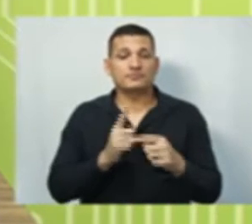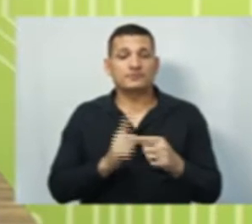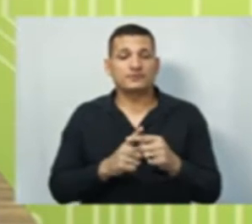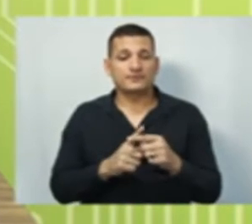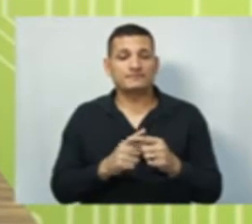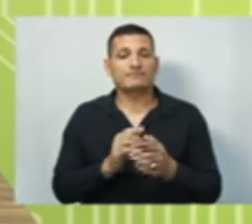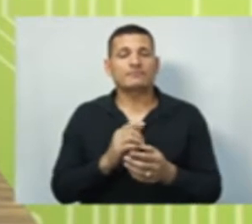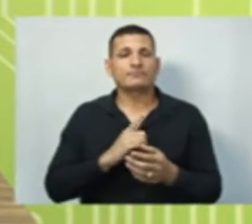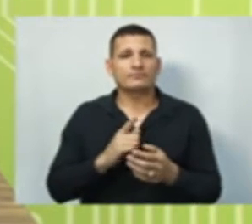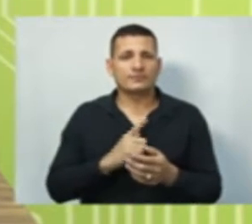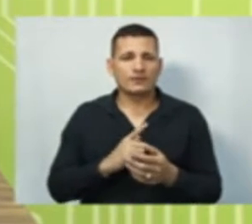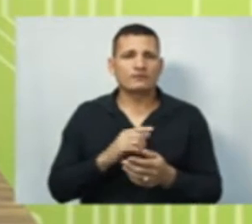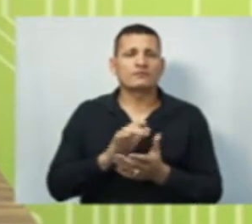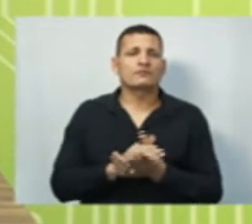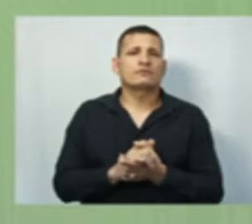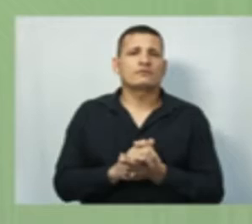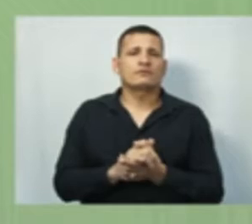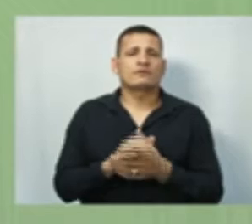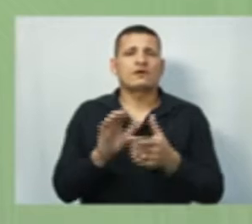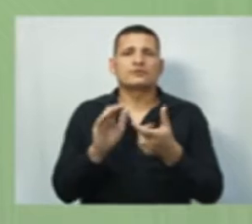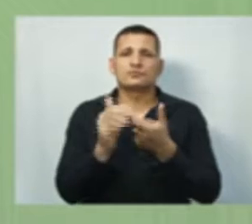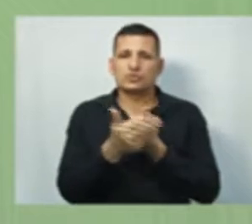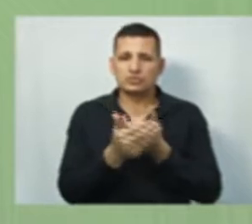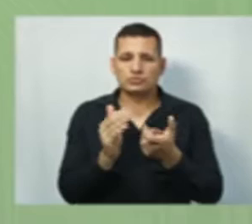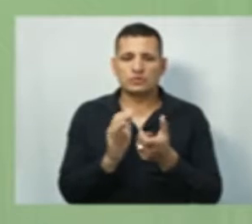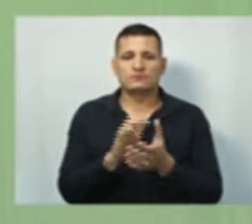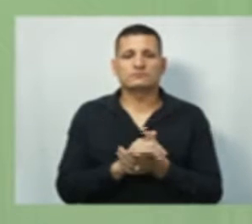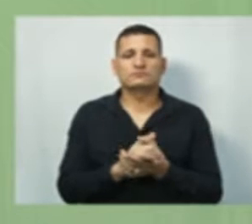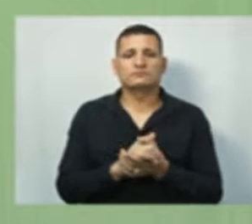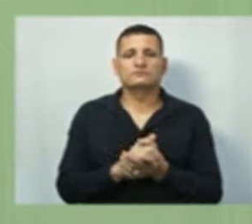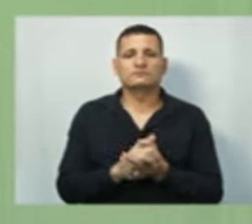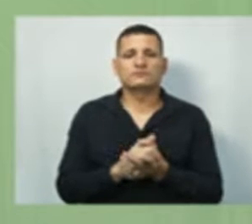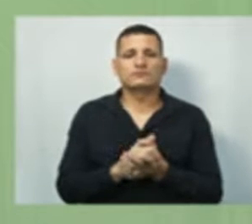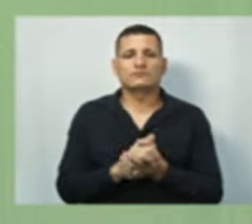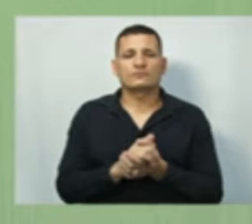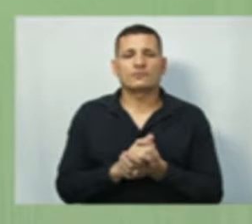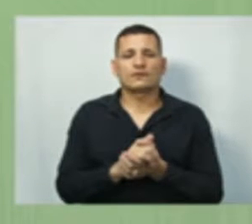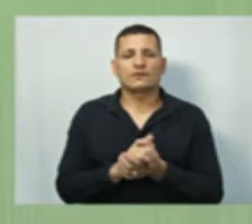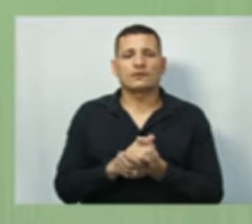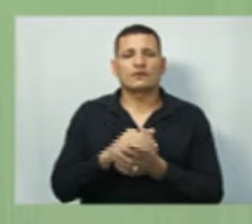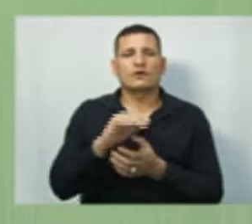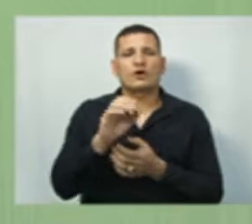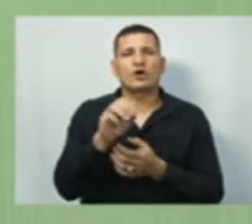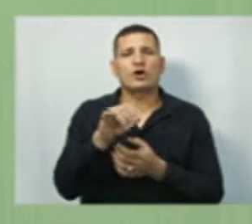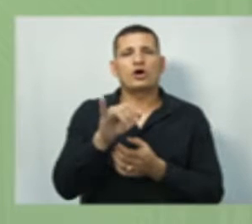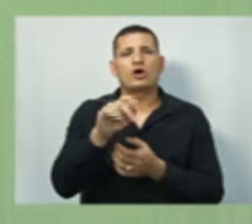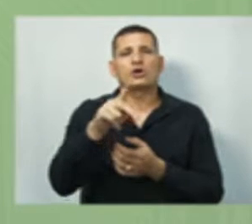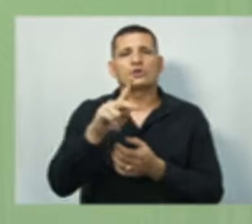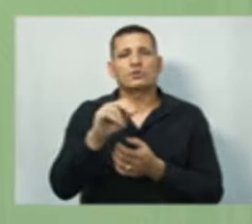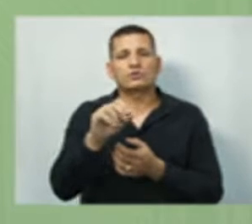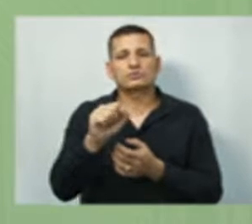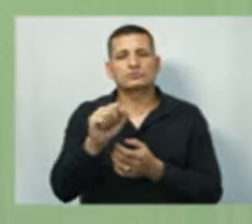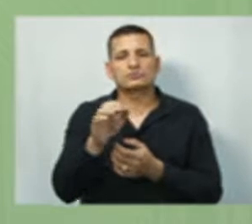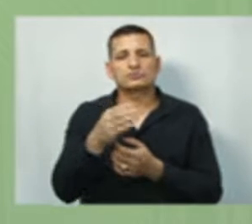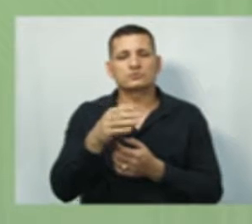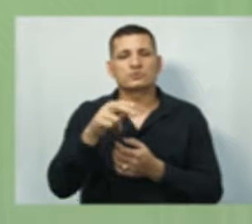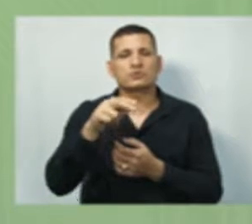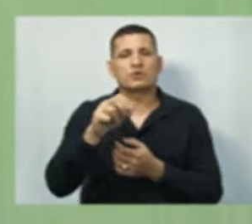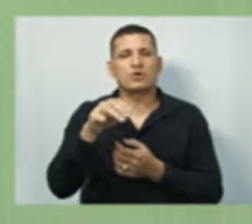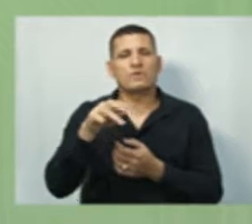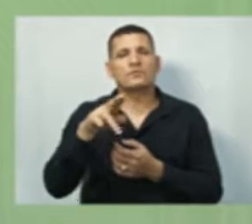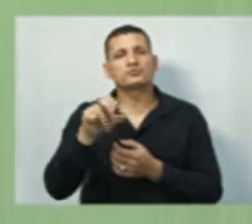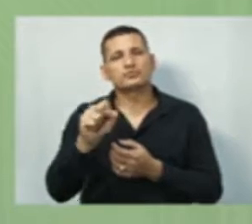da etimologia do grego, oikos, nomos. Economia é o estudo de como as pessoas usam